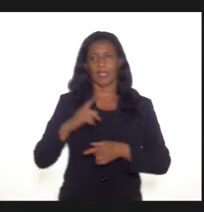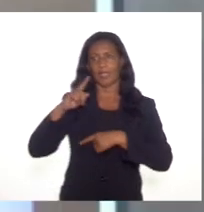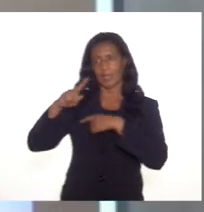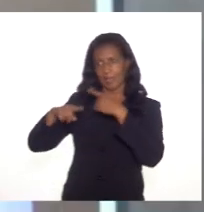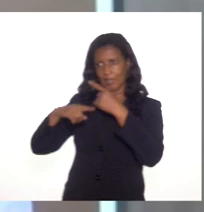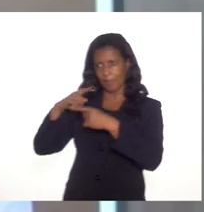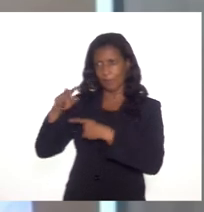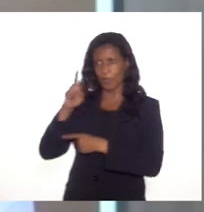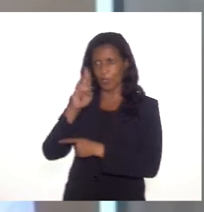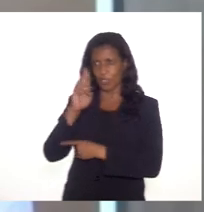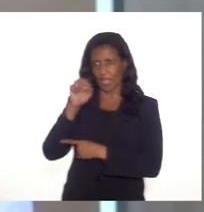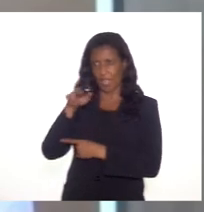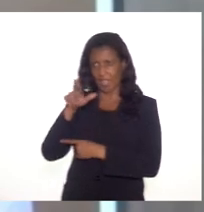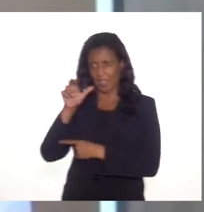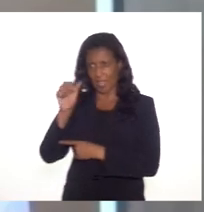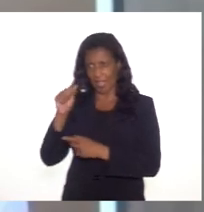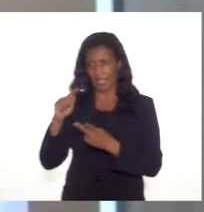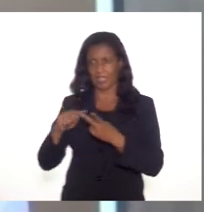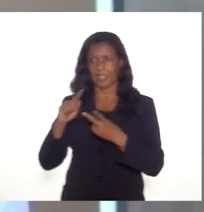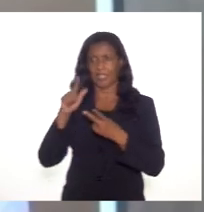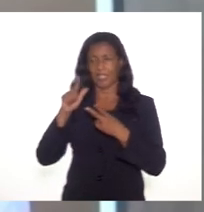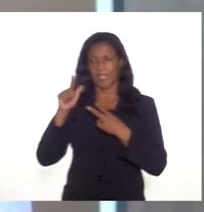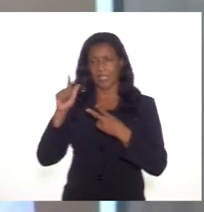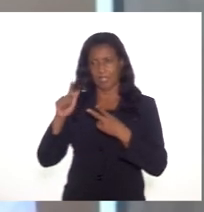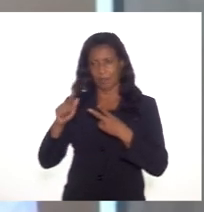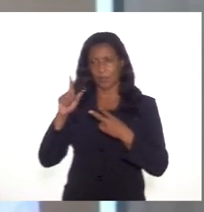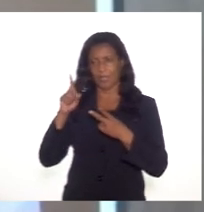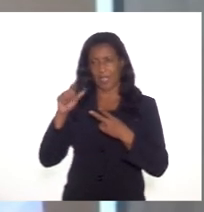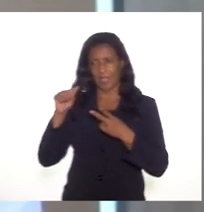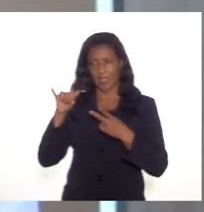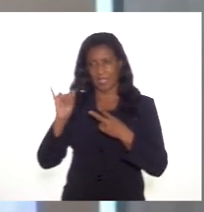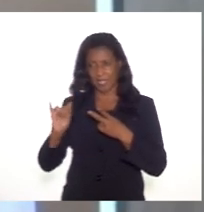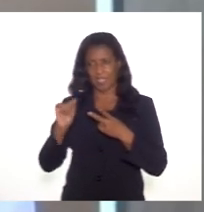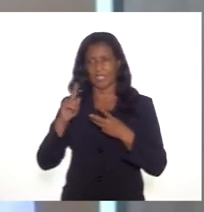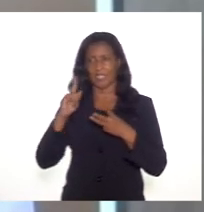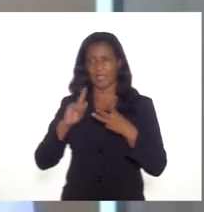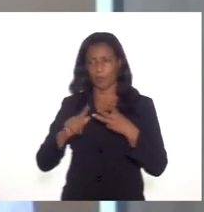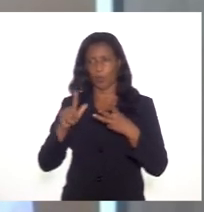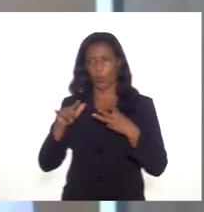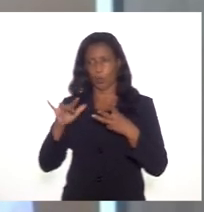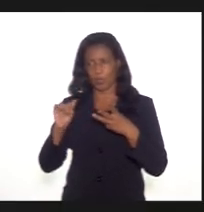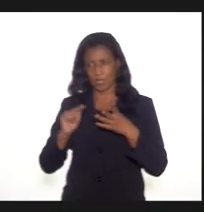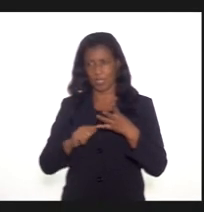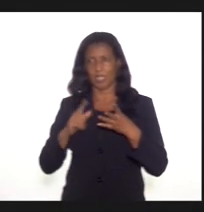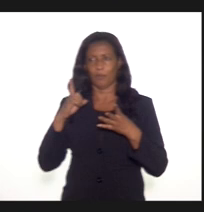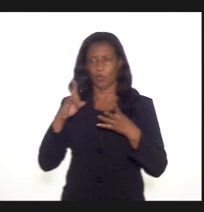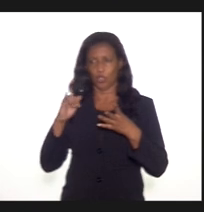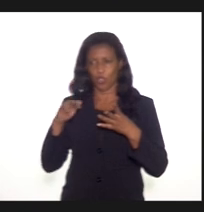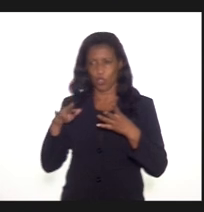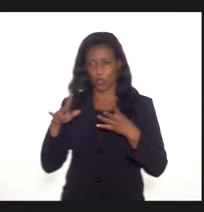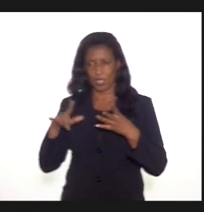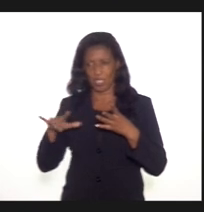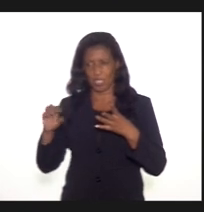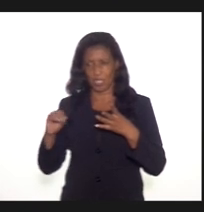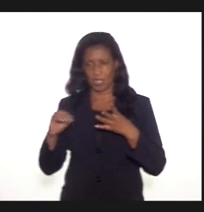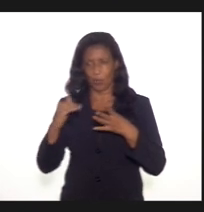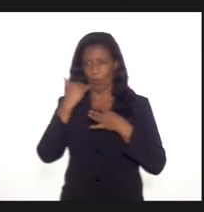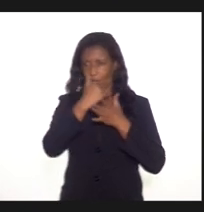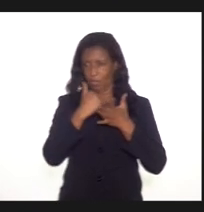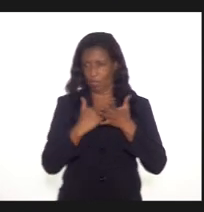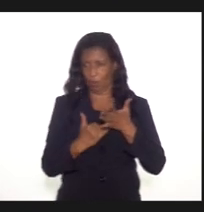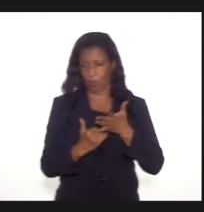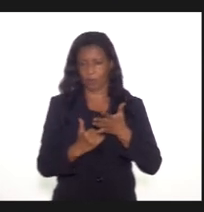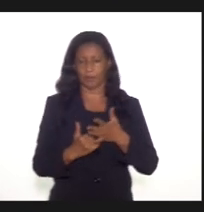Souza, tem a deputada Dani Monteira e depois a vossa excelência e em seguida o deputado Dionísio, na ordem que eu